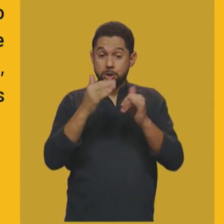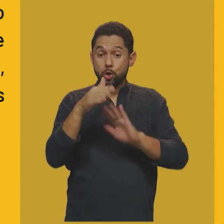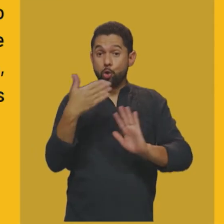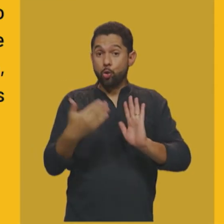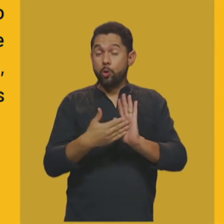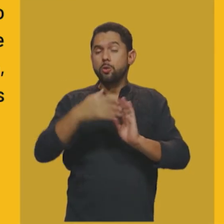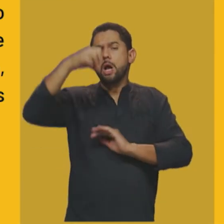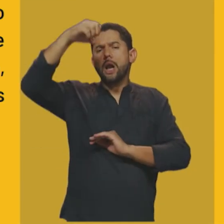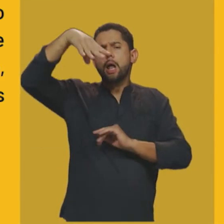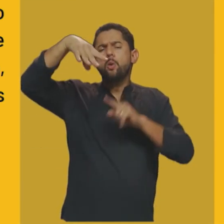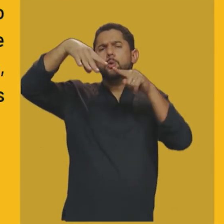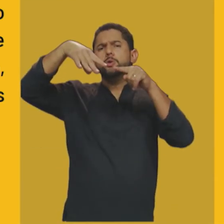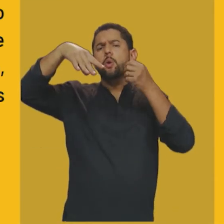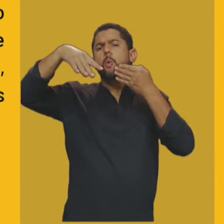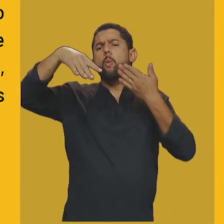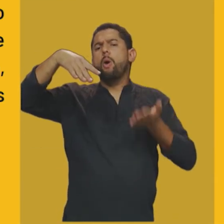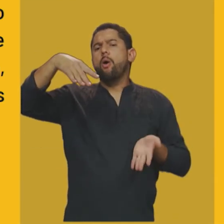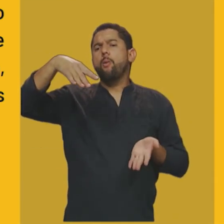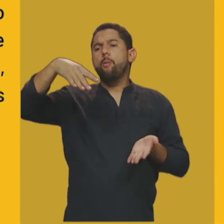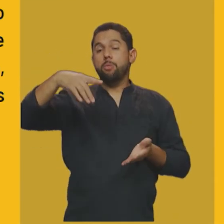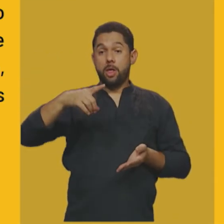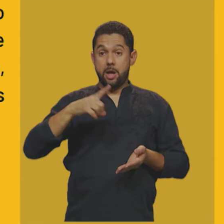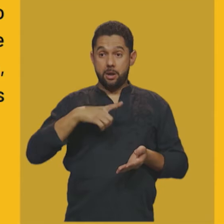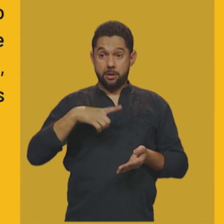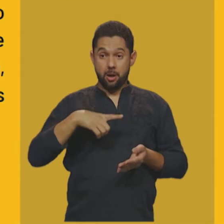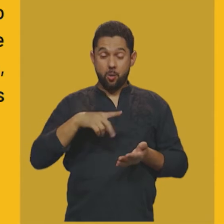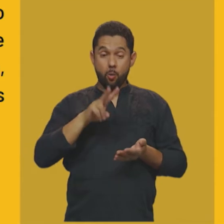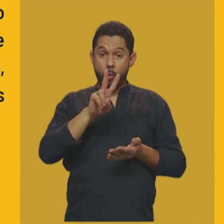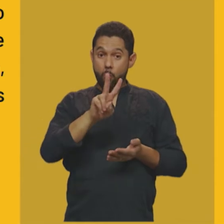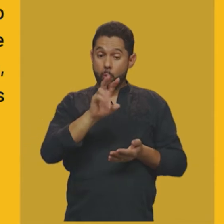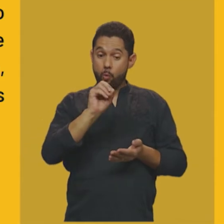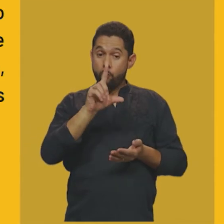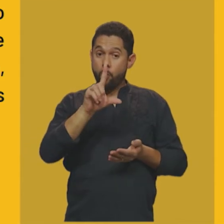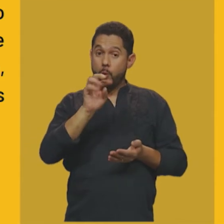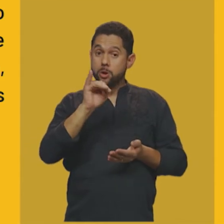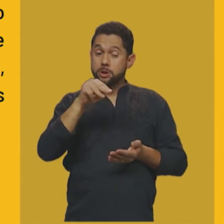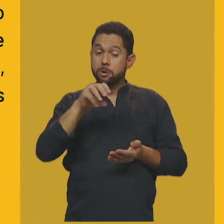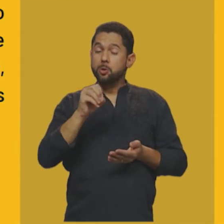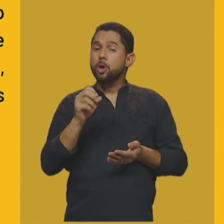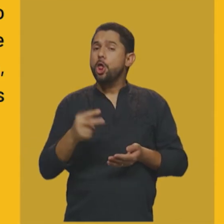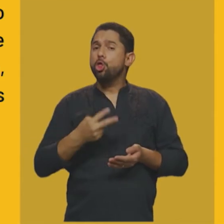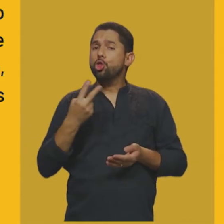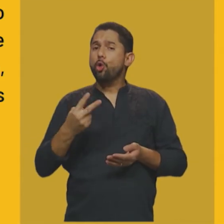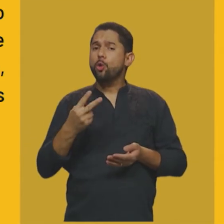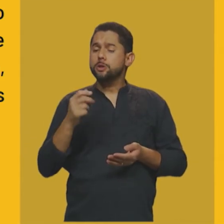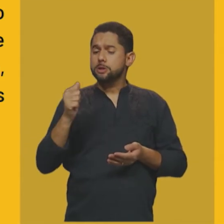na lâmpada. Para isso, ele dispõe de um voltímetro e 2 amperímetros.